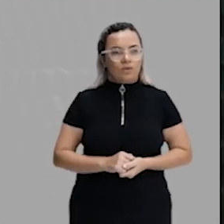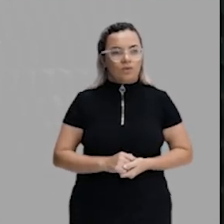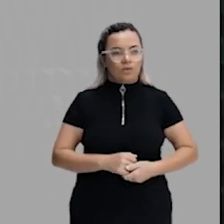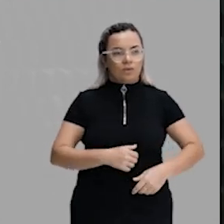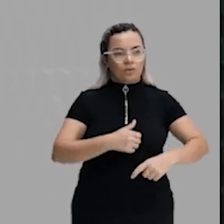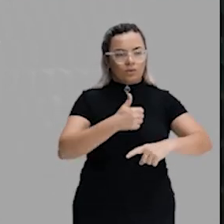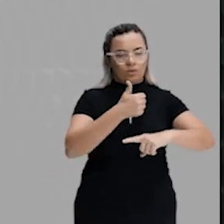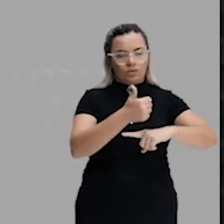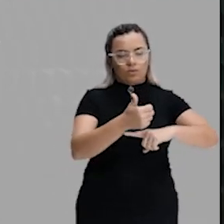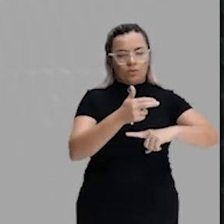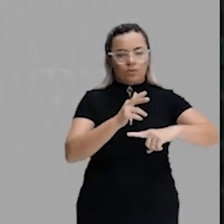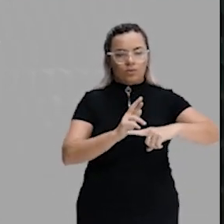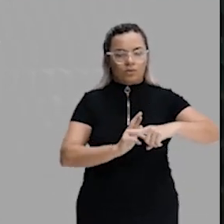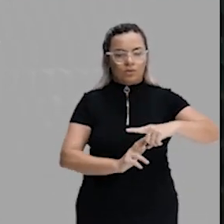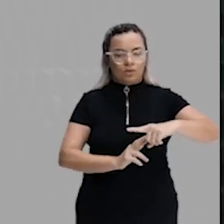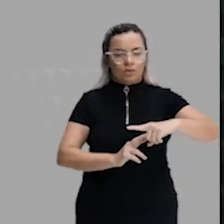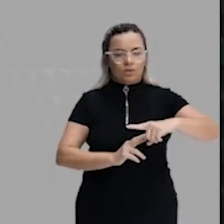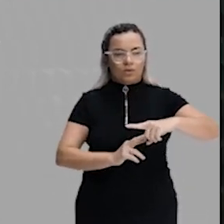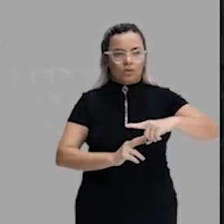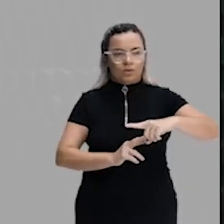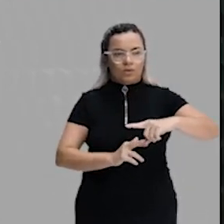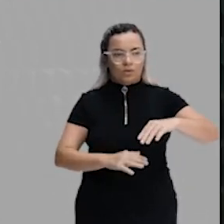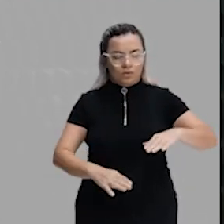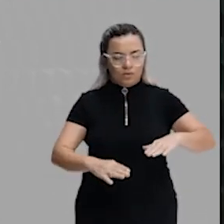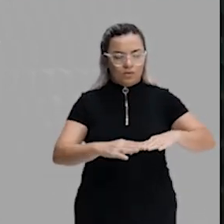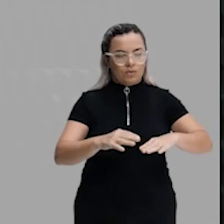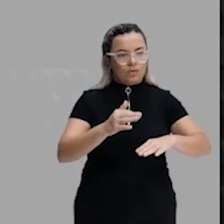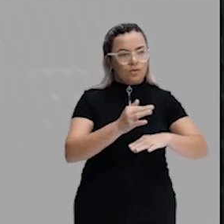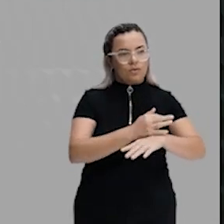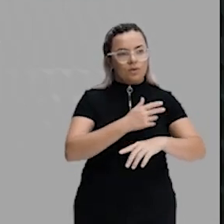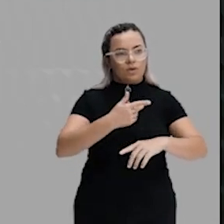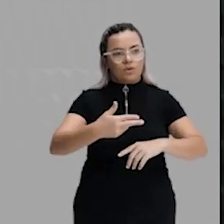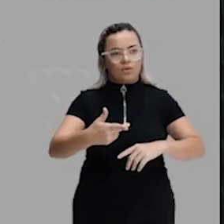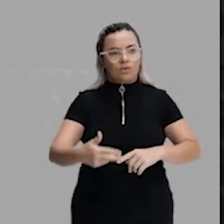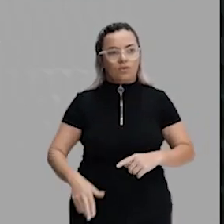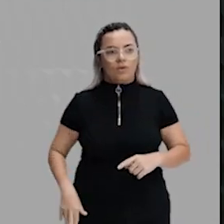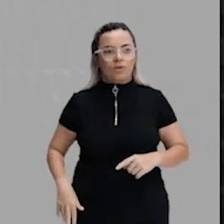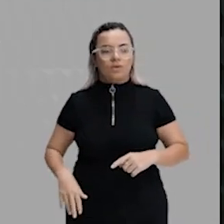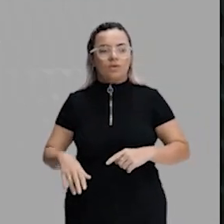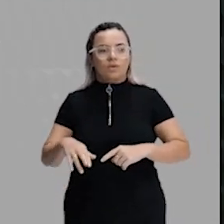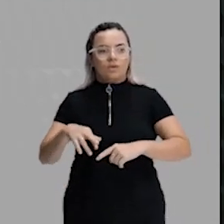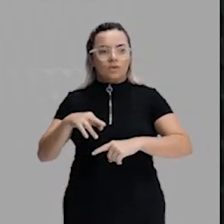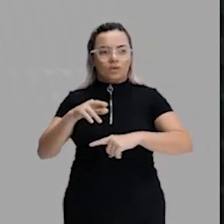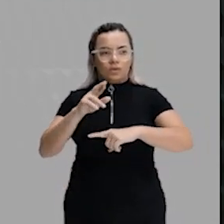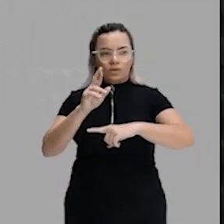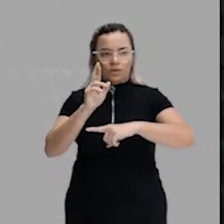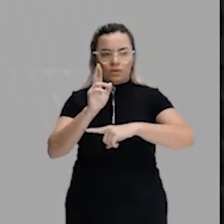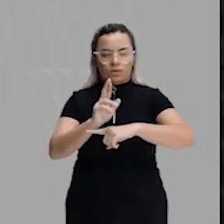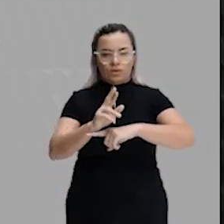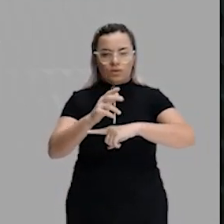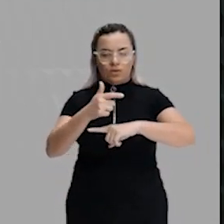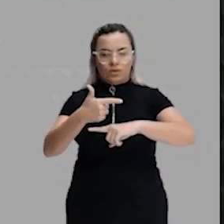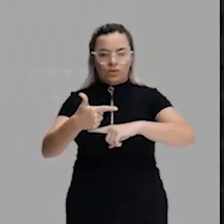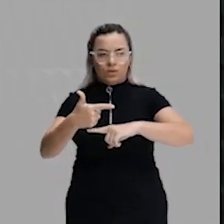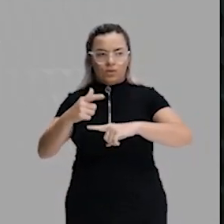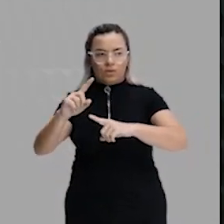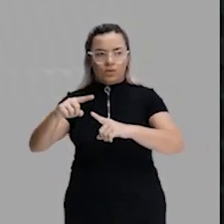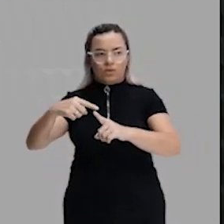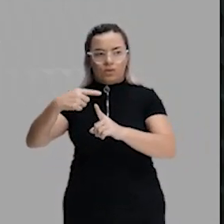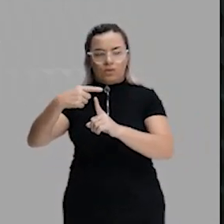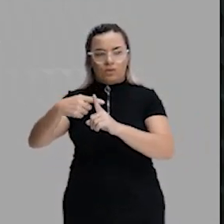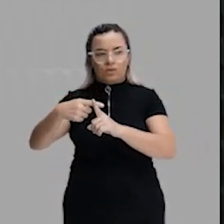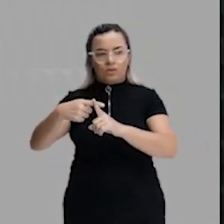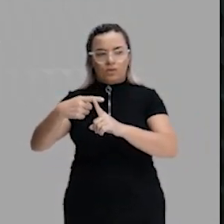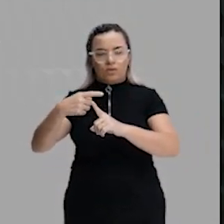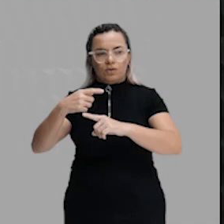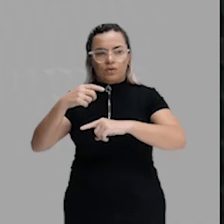R1 vezes R2. R1 vezes R2 dividido por R1 dá R2. E essa divisão, esse